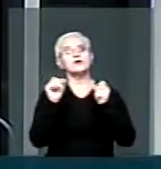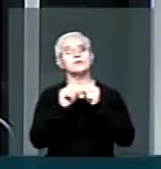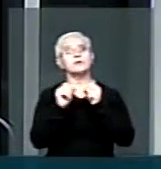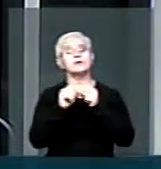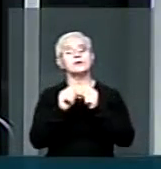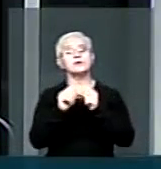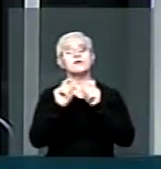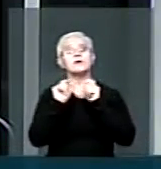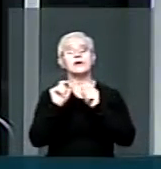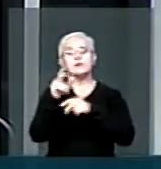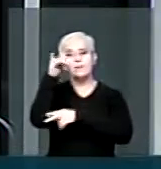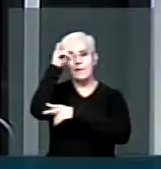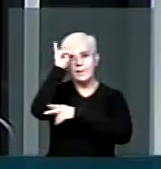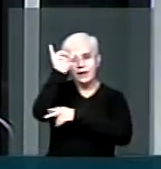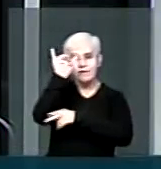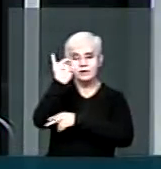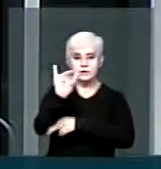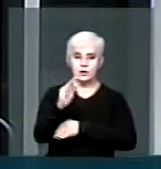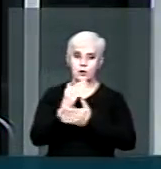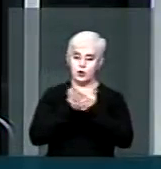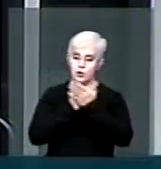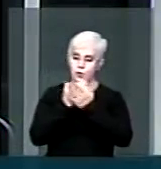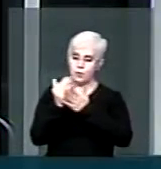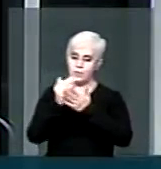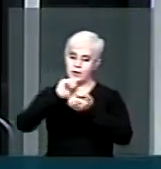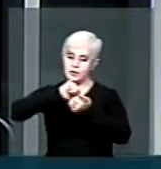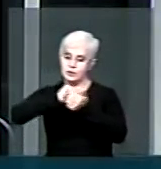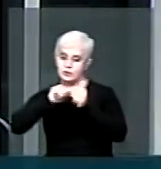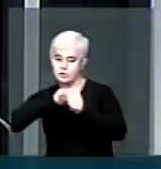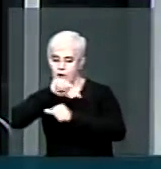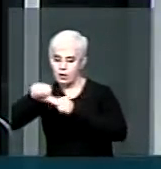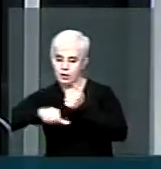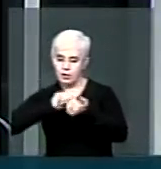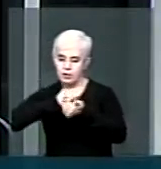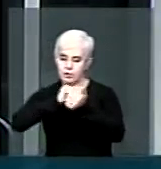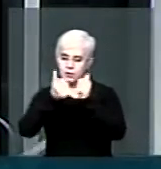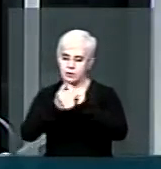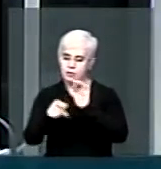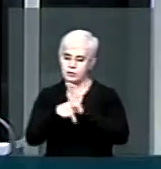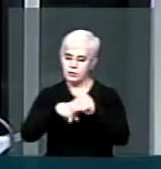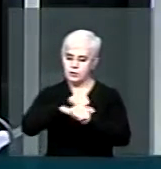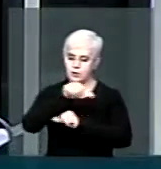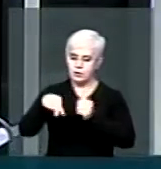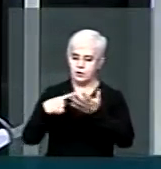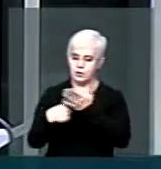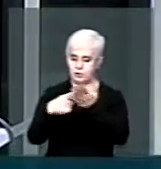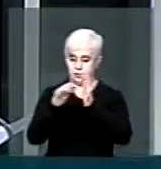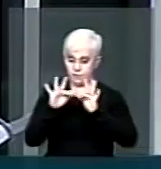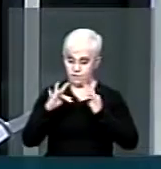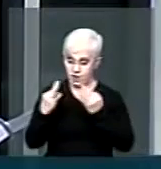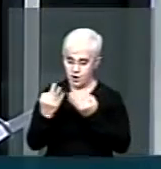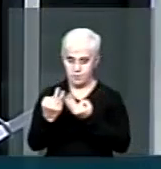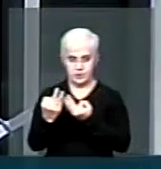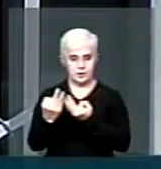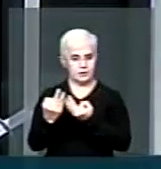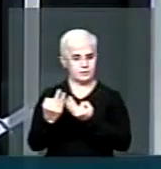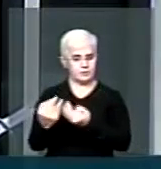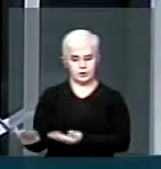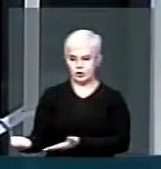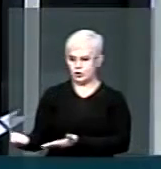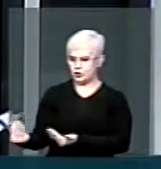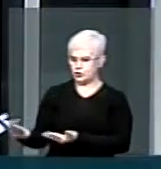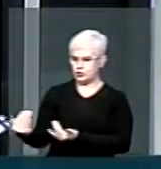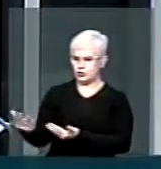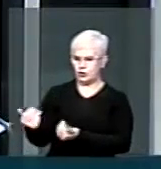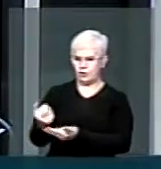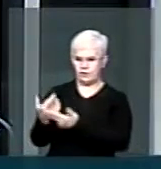prevenção, que começa na reestruturação da instituição familiar, A formação de jovens não pode ser